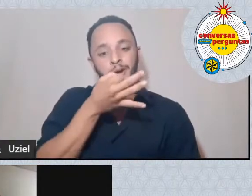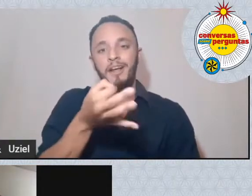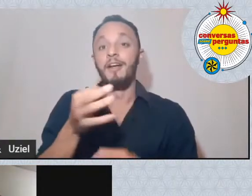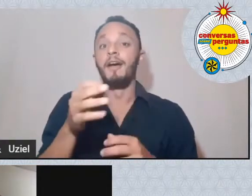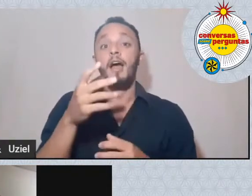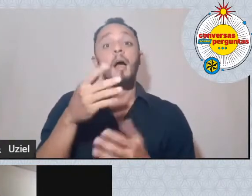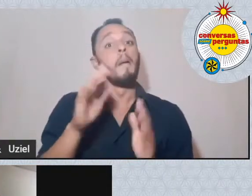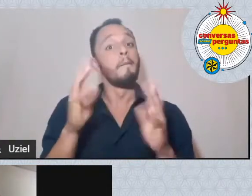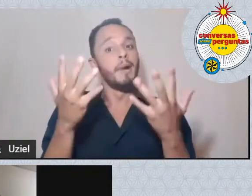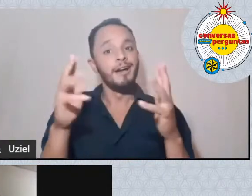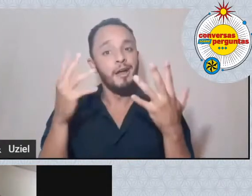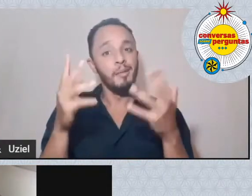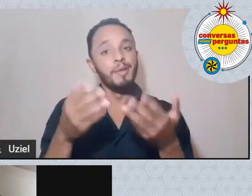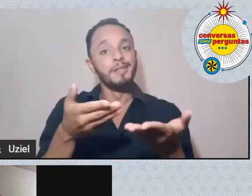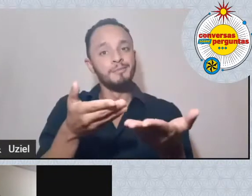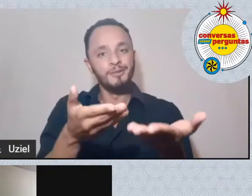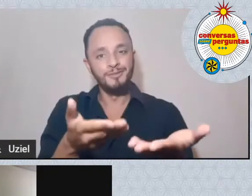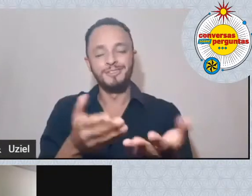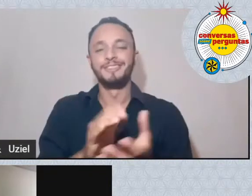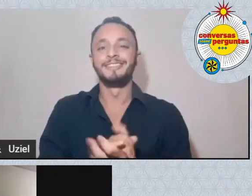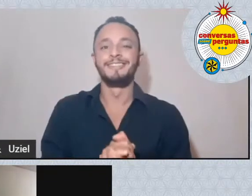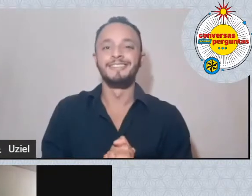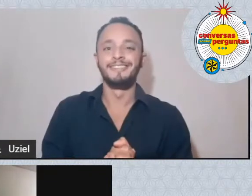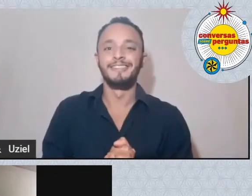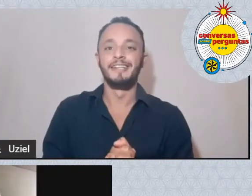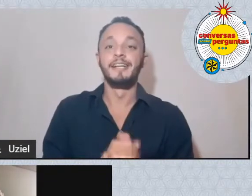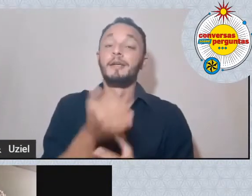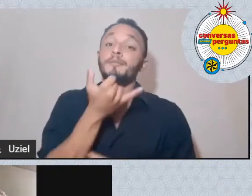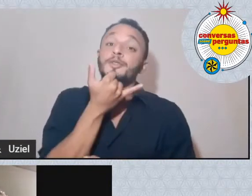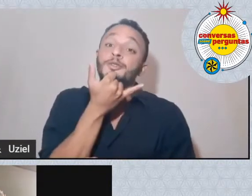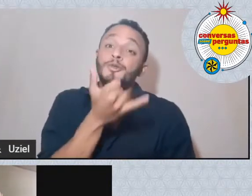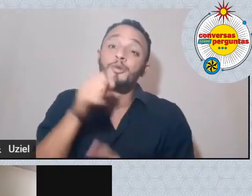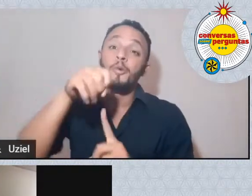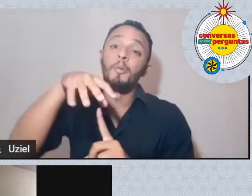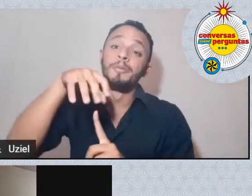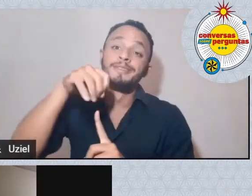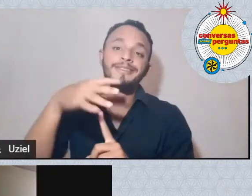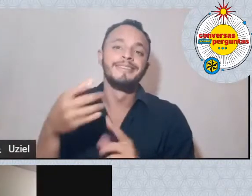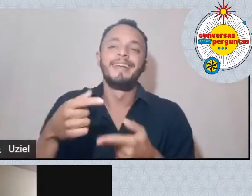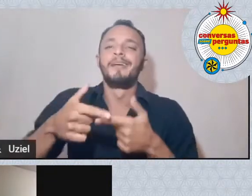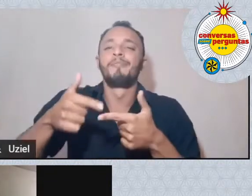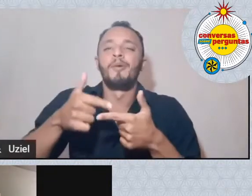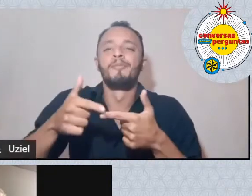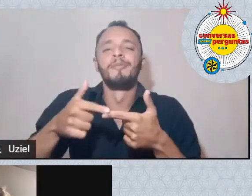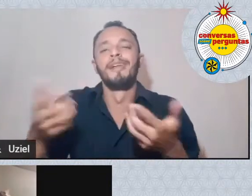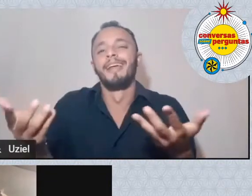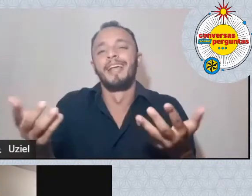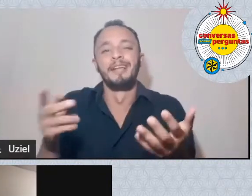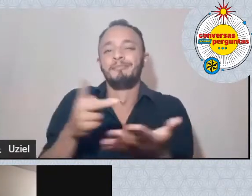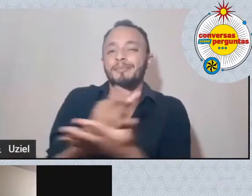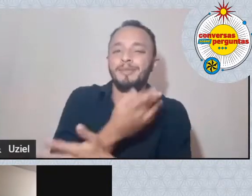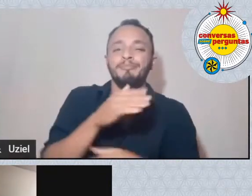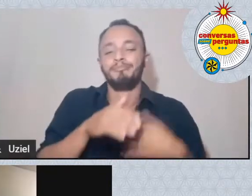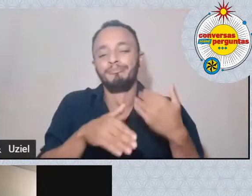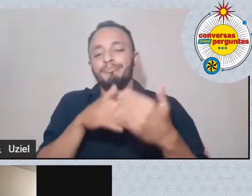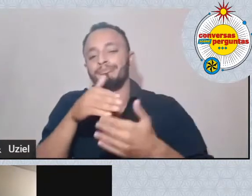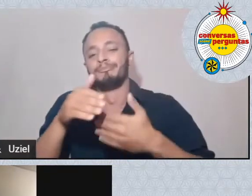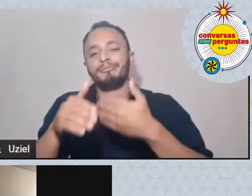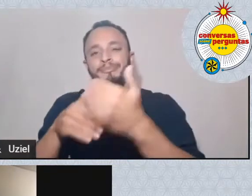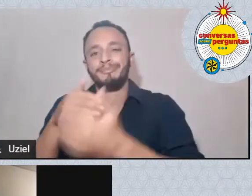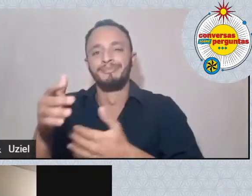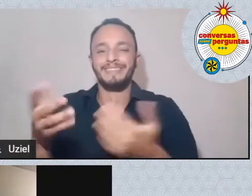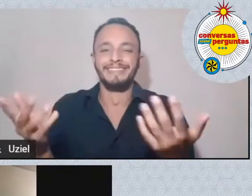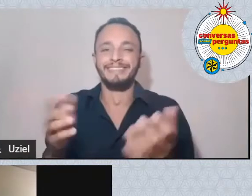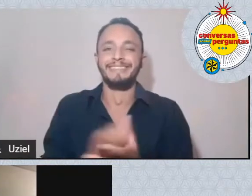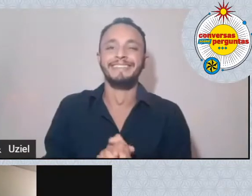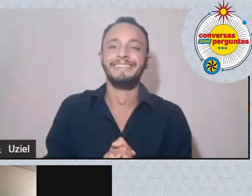toda a equipe, e desculposa em relação aos inúmeros assim, acidentes digitais que nós tivemos aqui. Eu